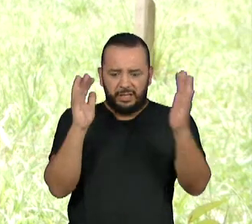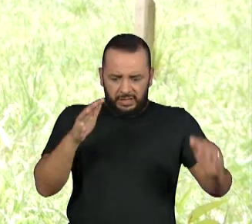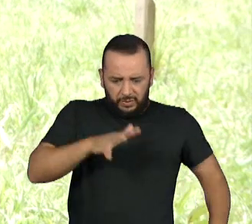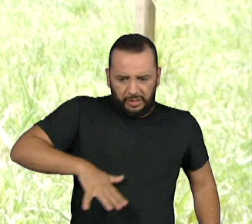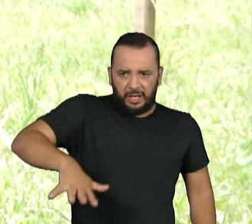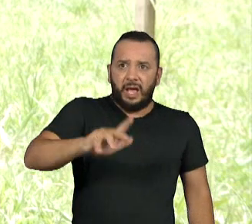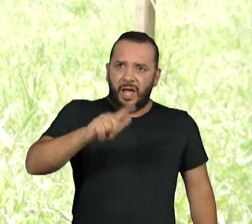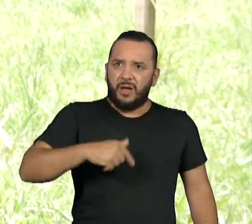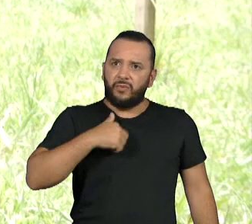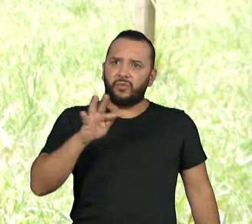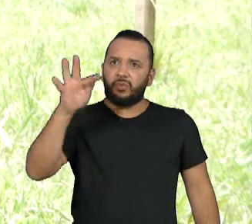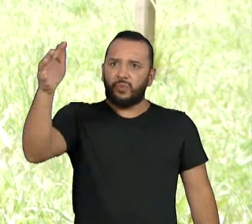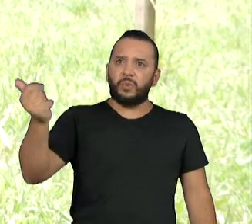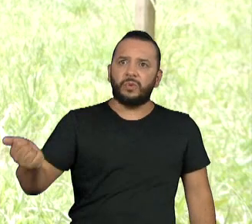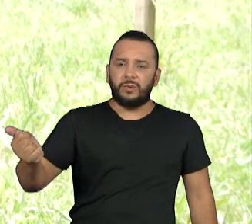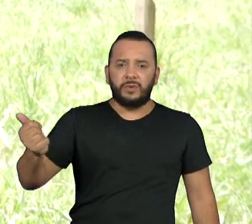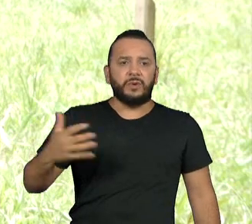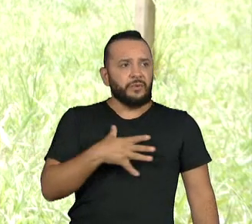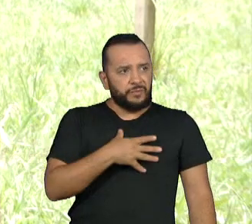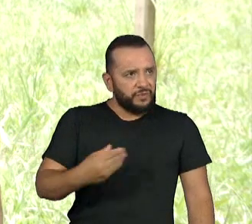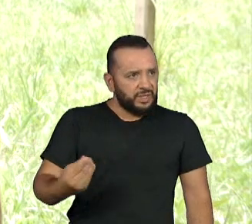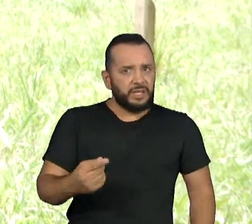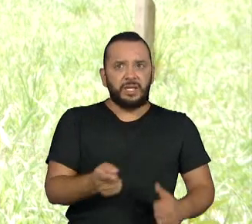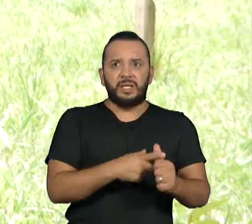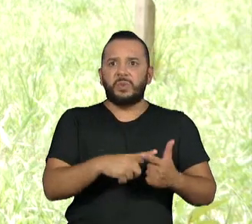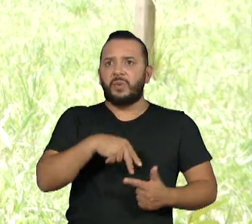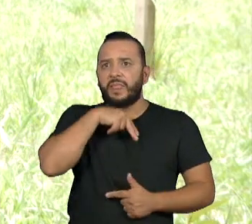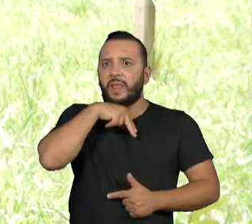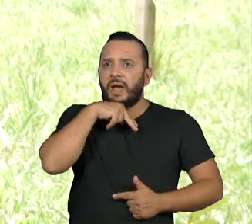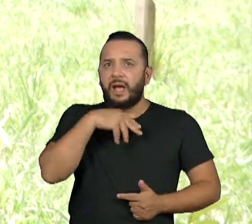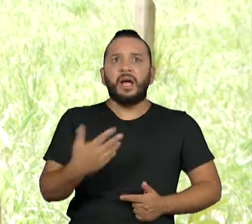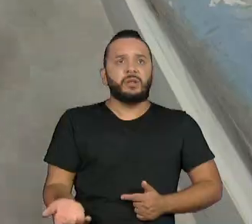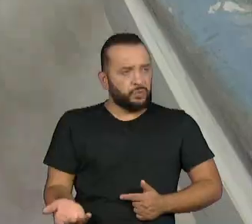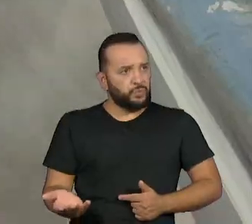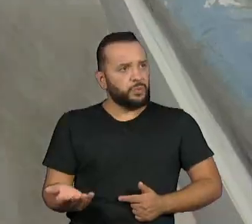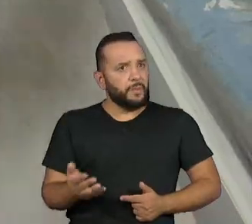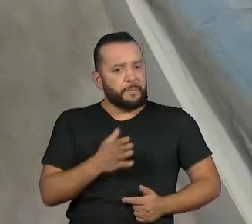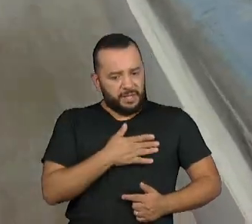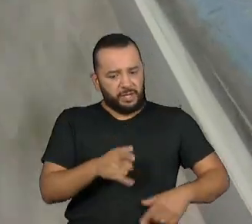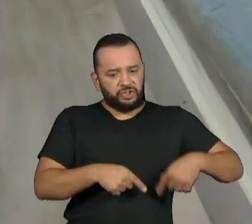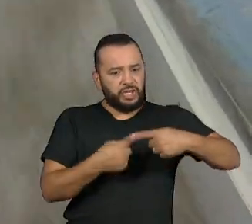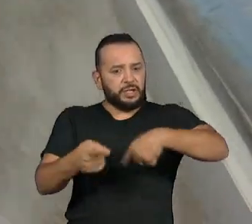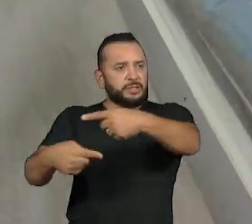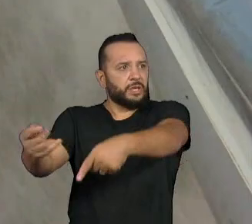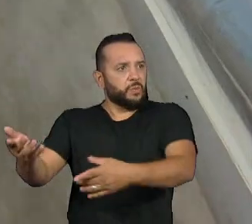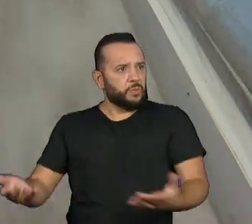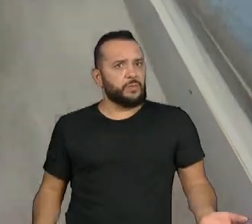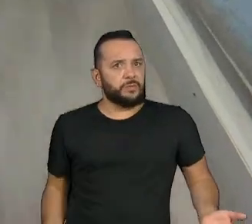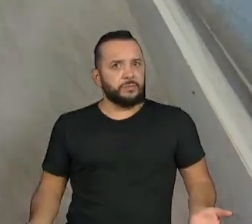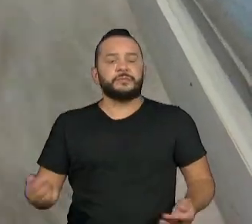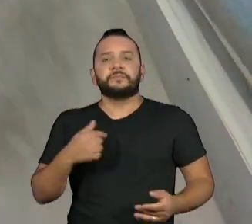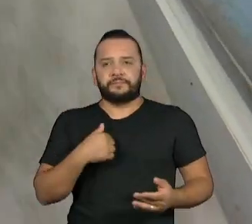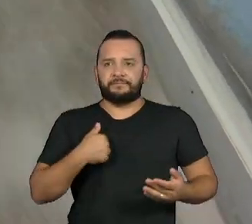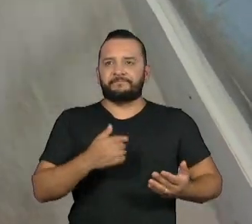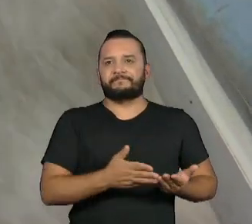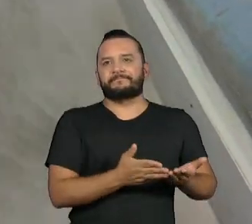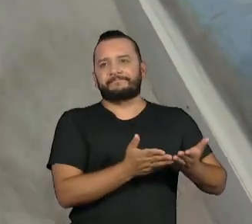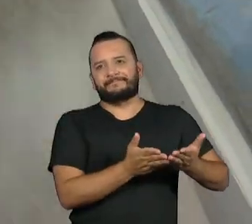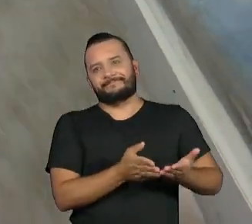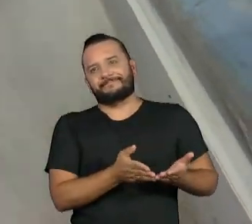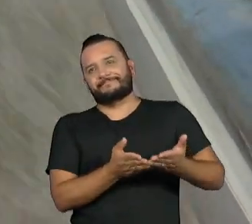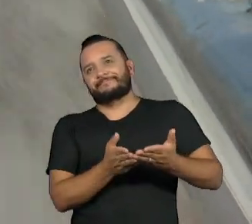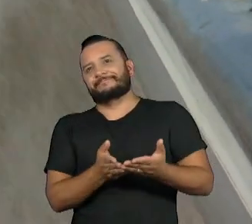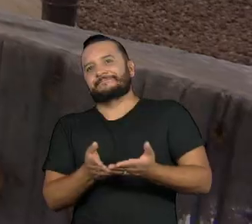nossos netos, né, dos que estão vindo aí, dos que estão para vir, né? De barco, as sementes seguem